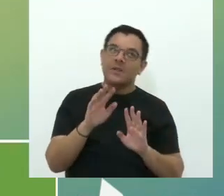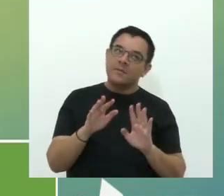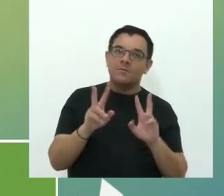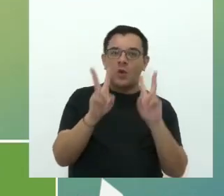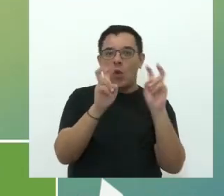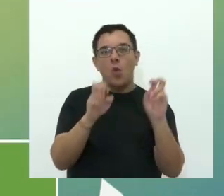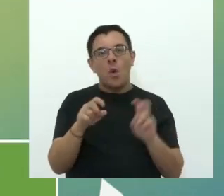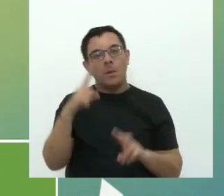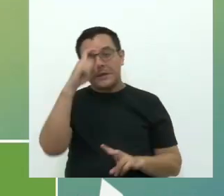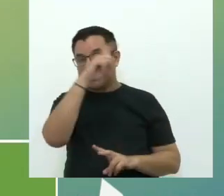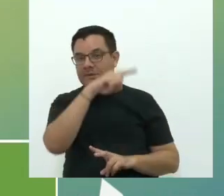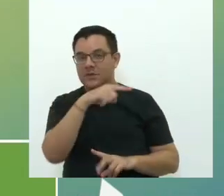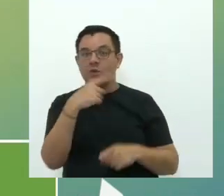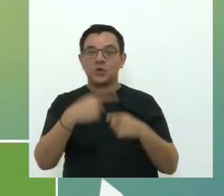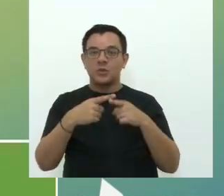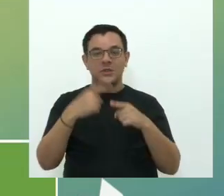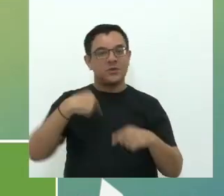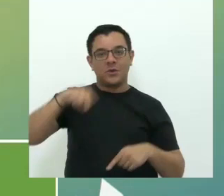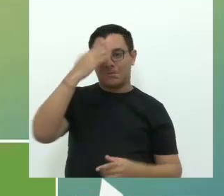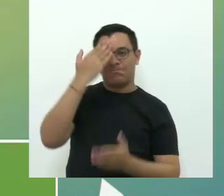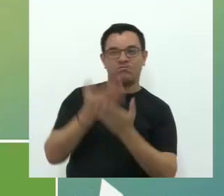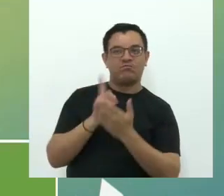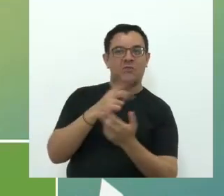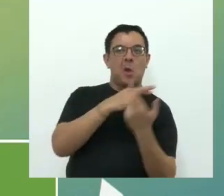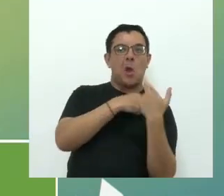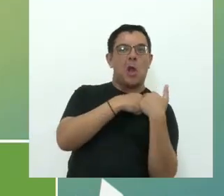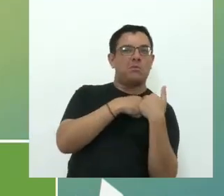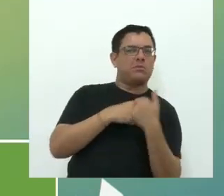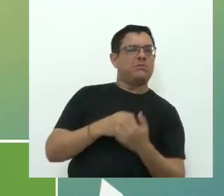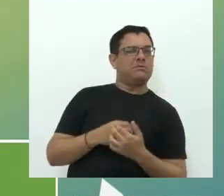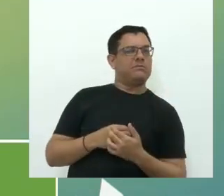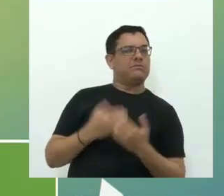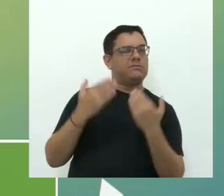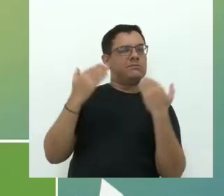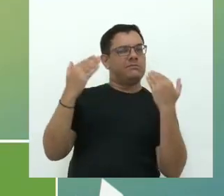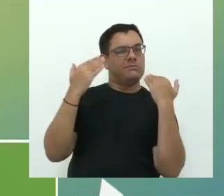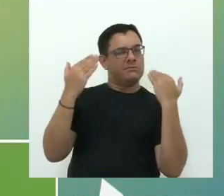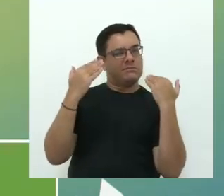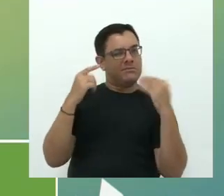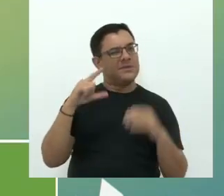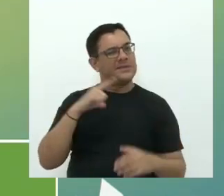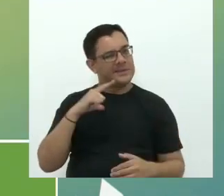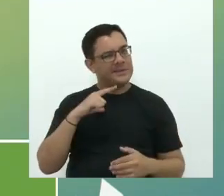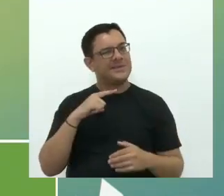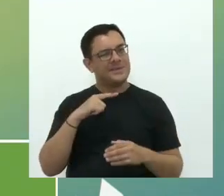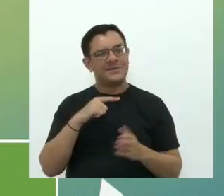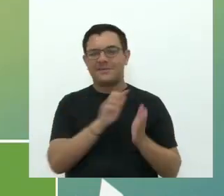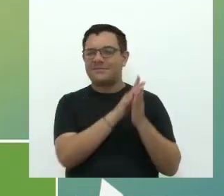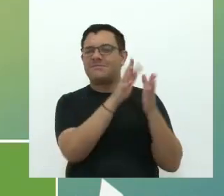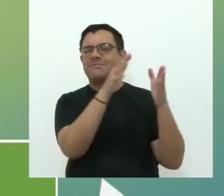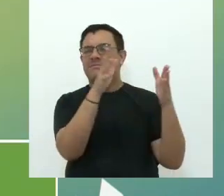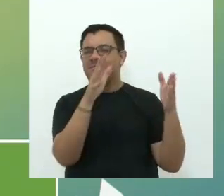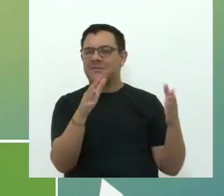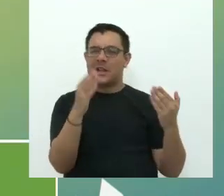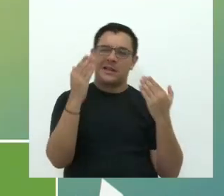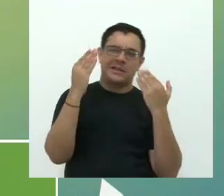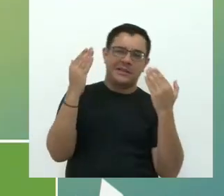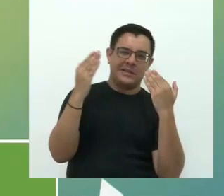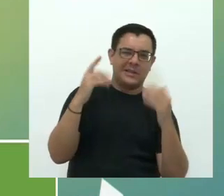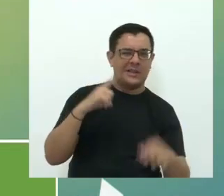Porque a gente não acredita na responsabilidade a gente vem de uma desconfiança no que se refere a